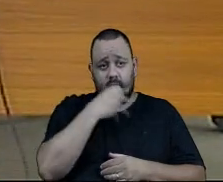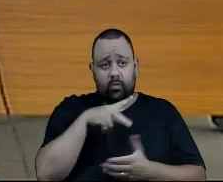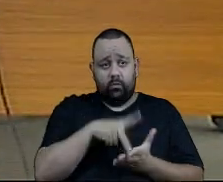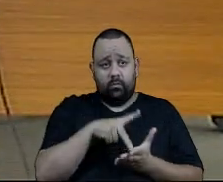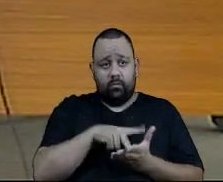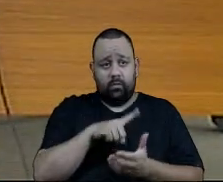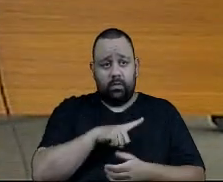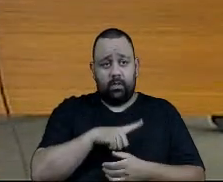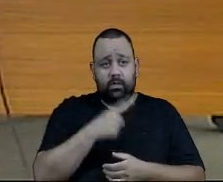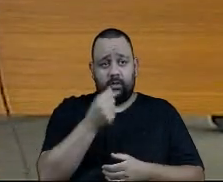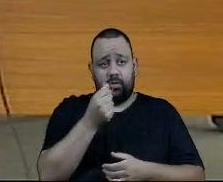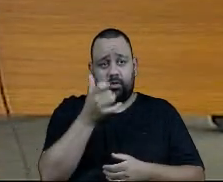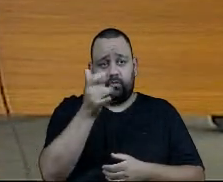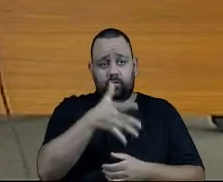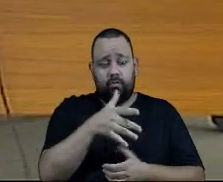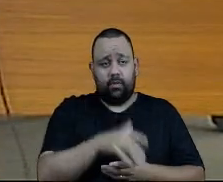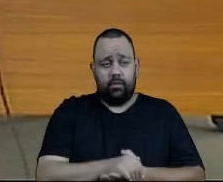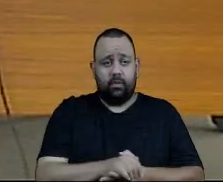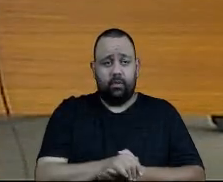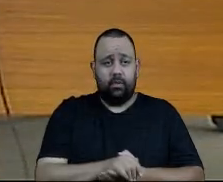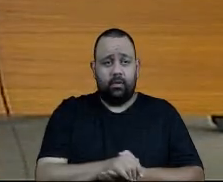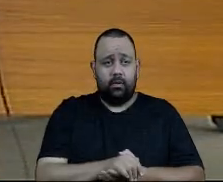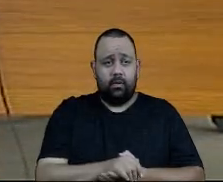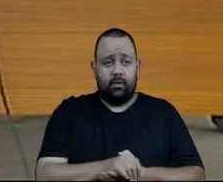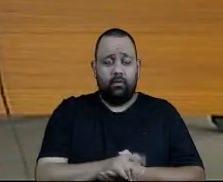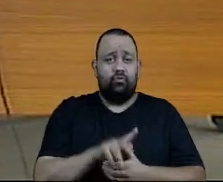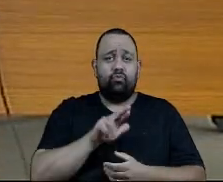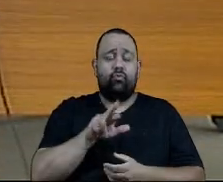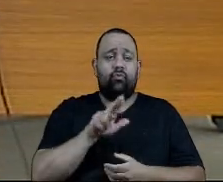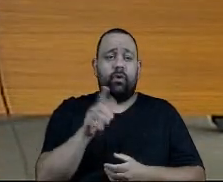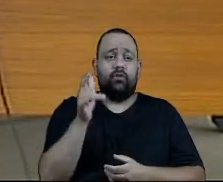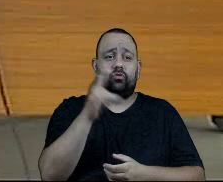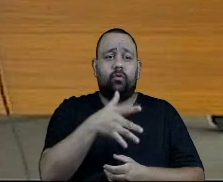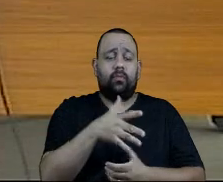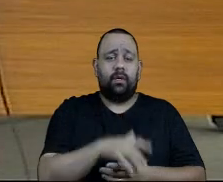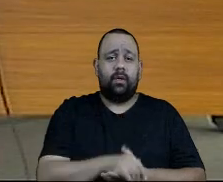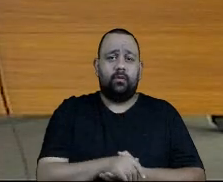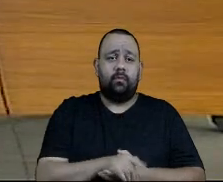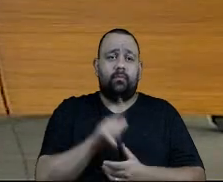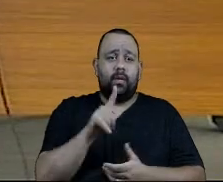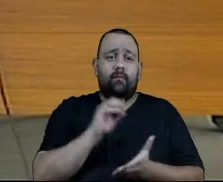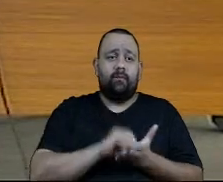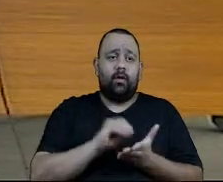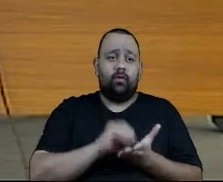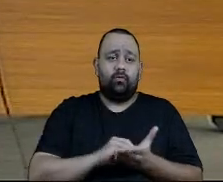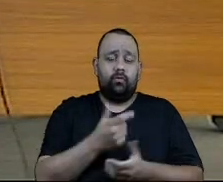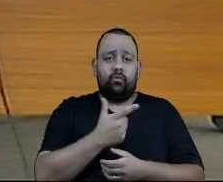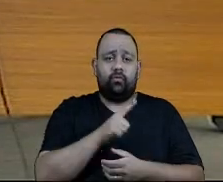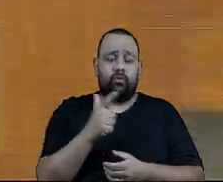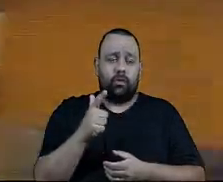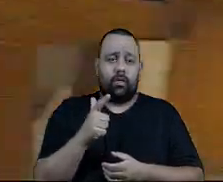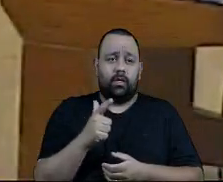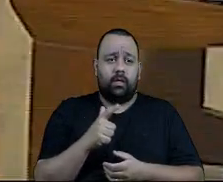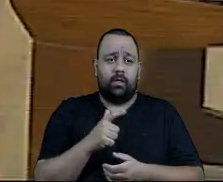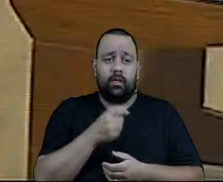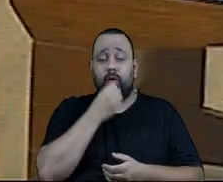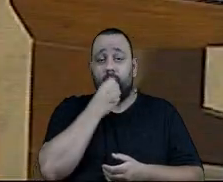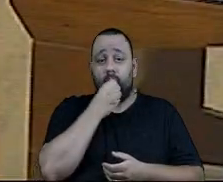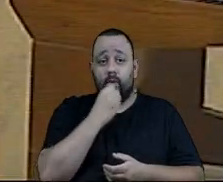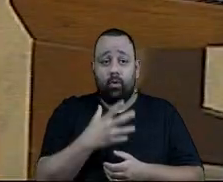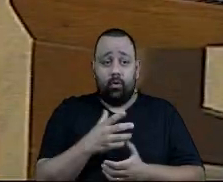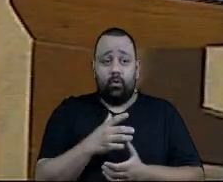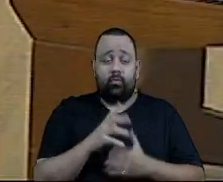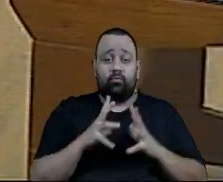muito boa, né? Então. Tem dinheiro sobrando. Mas não... Eu não diria sobrando, mas não está